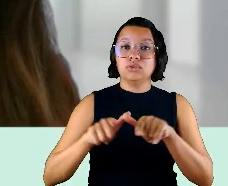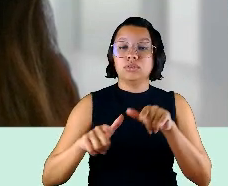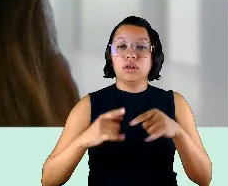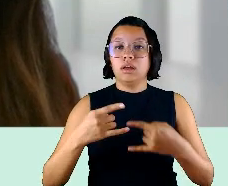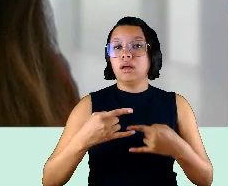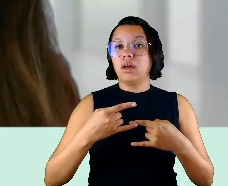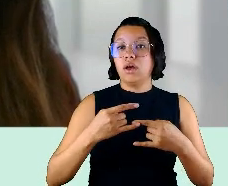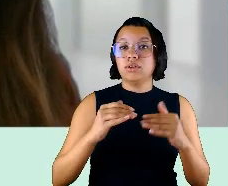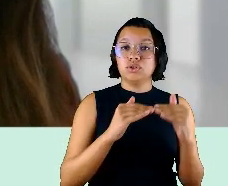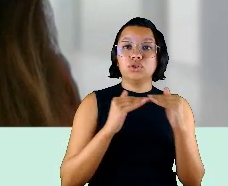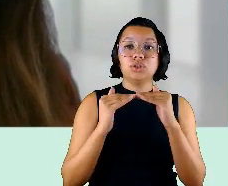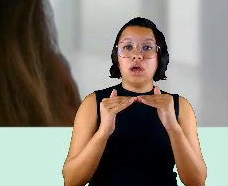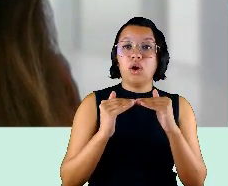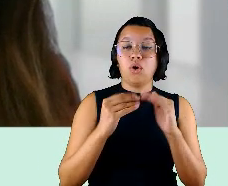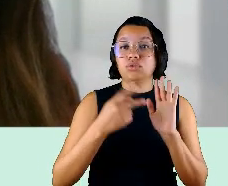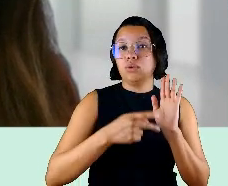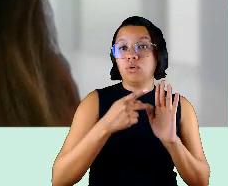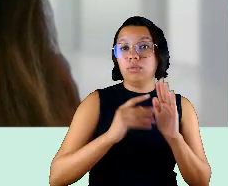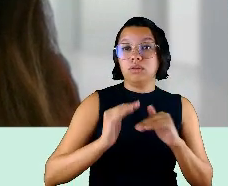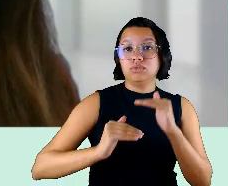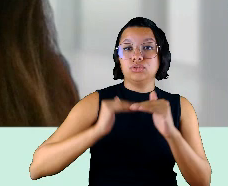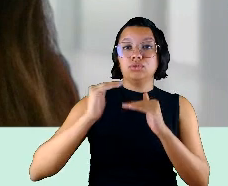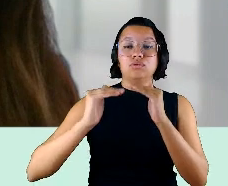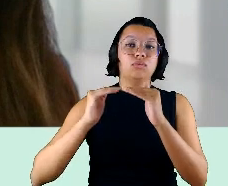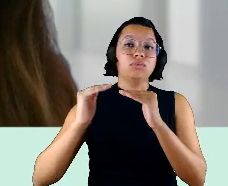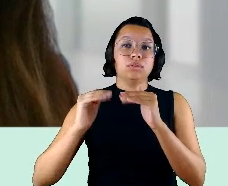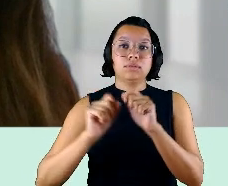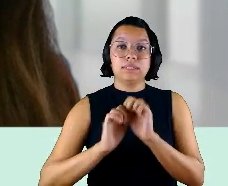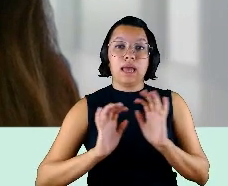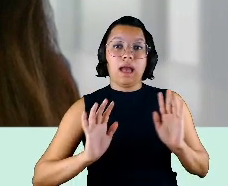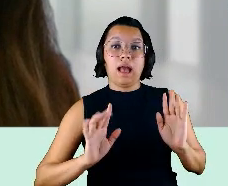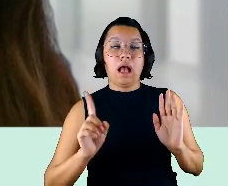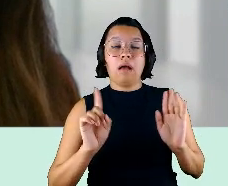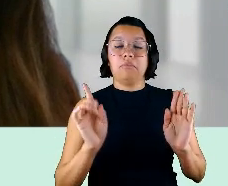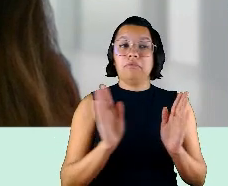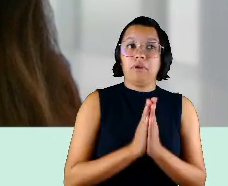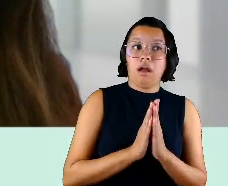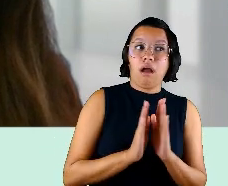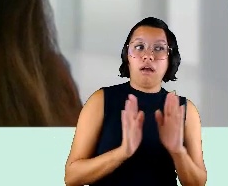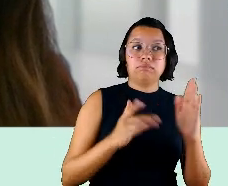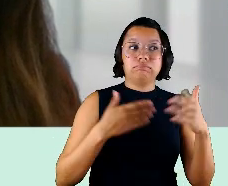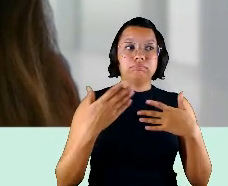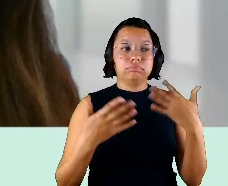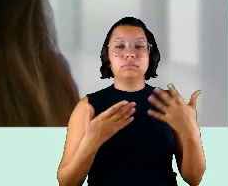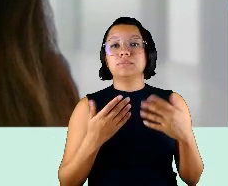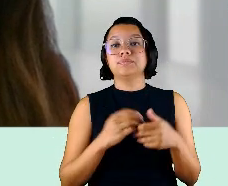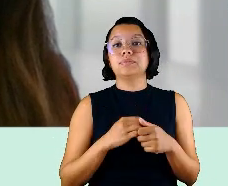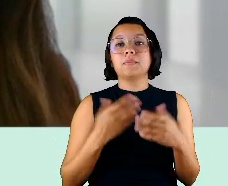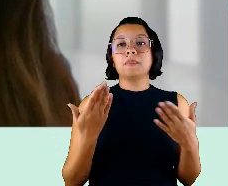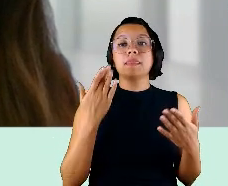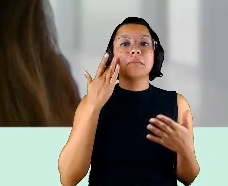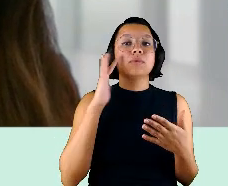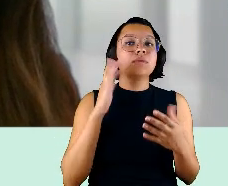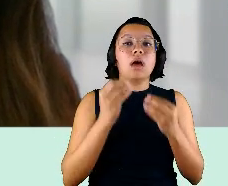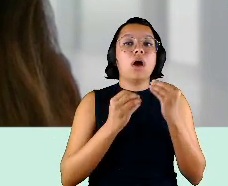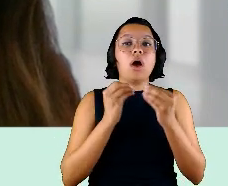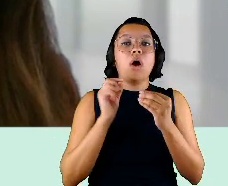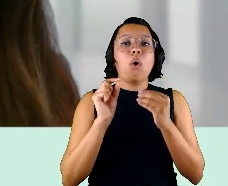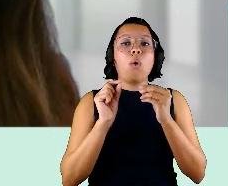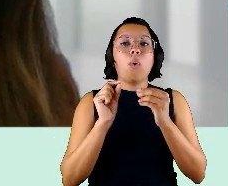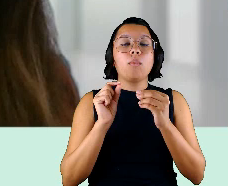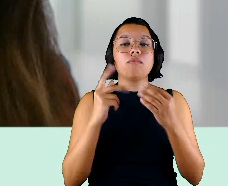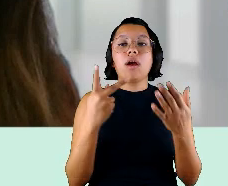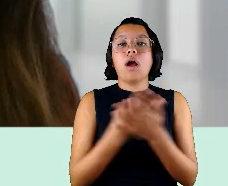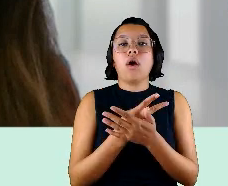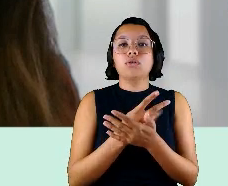do Plano São Paulo, né, se reabre, se não reabre, flexibiliza, enfim. Então, nós não sabemos o que vai acontecer a partir